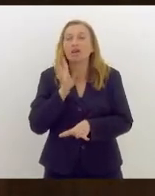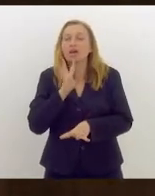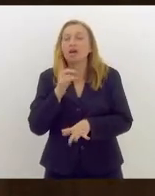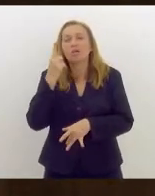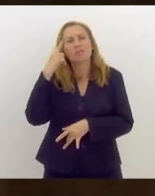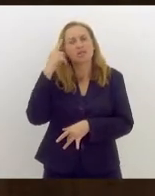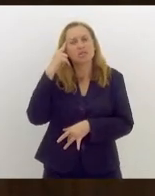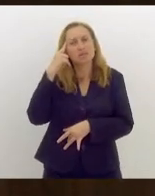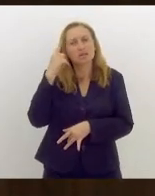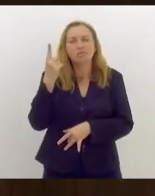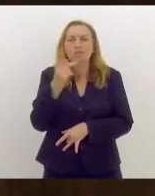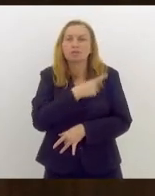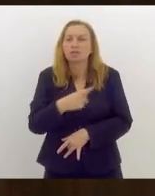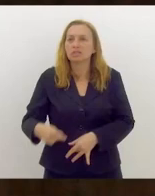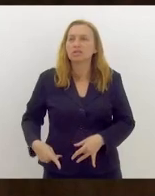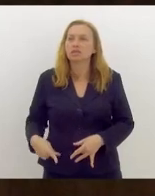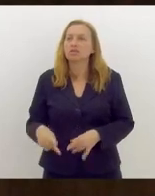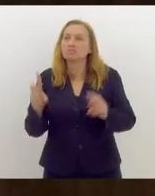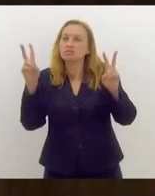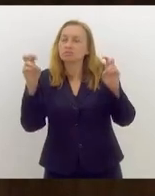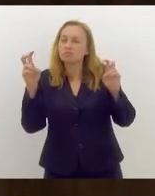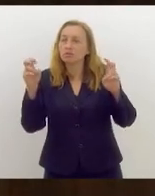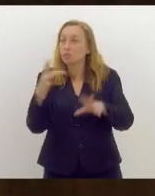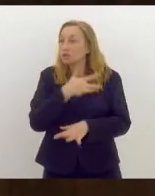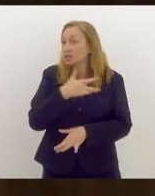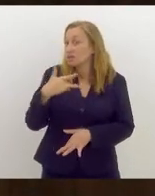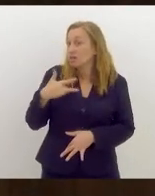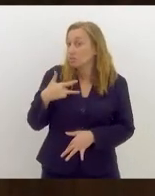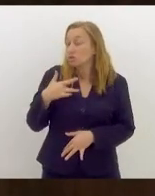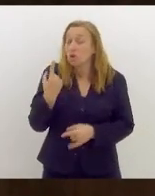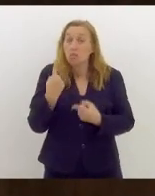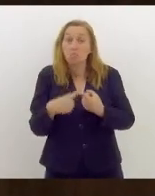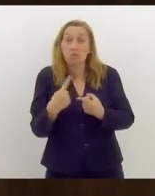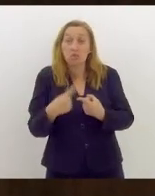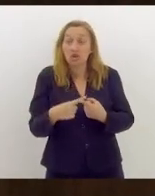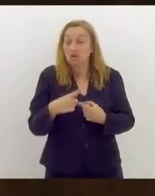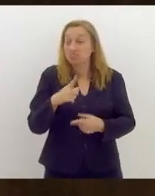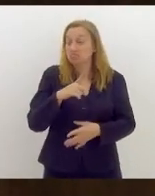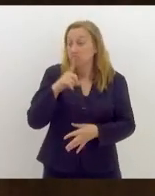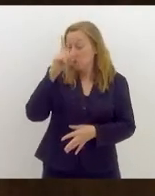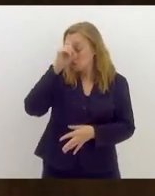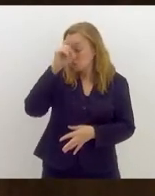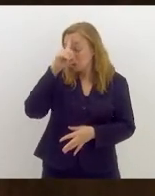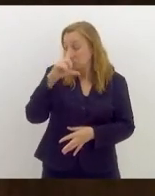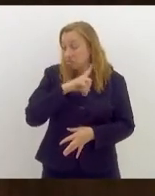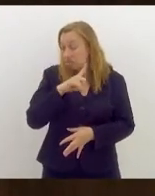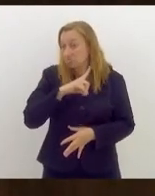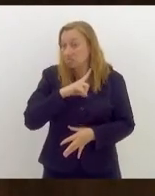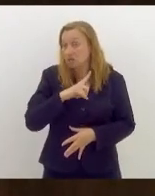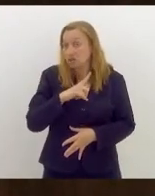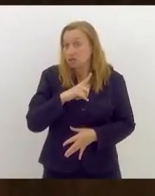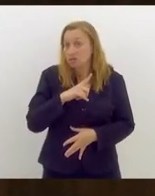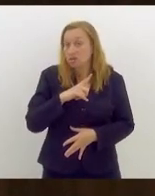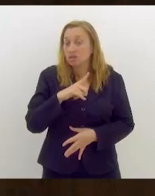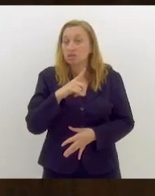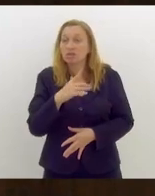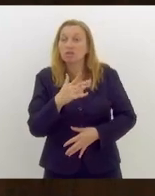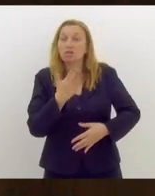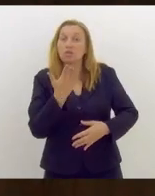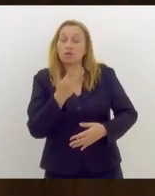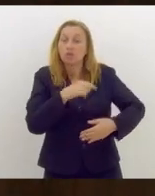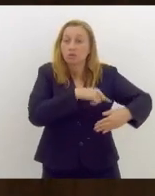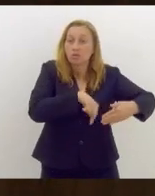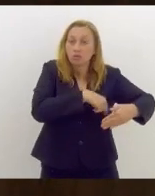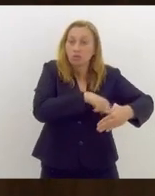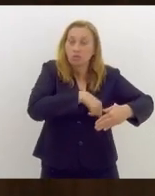Nós pensamos o presidente na questão da Saúde porque tem hospital que tem refeitório próprio